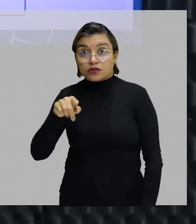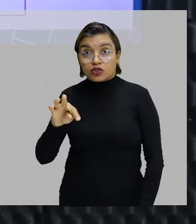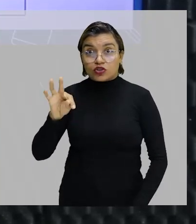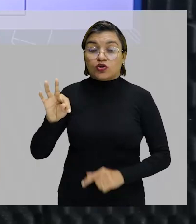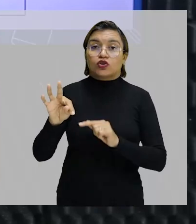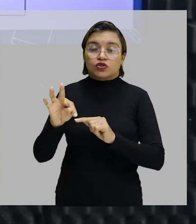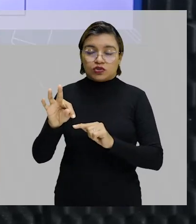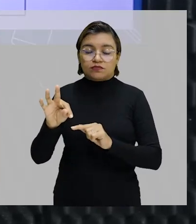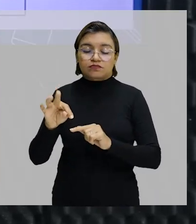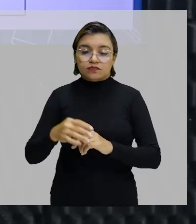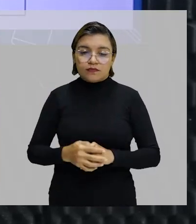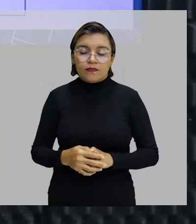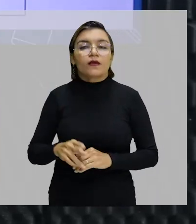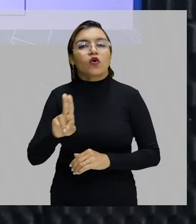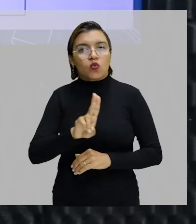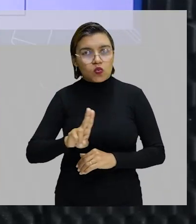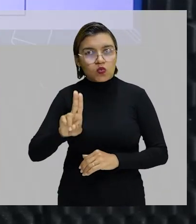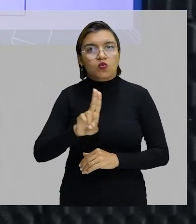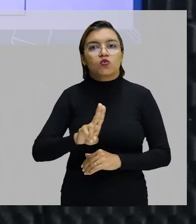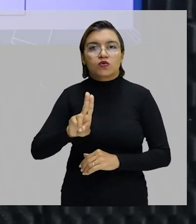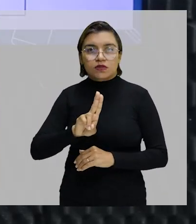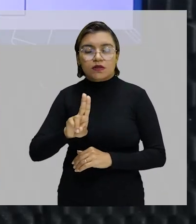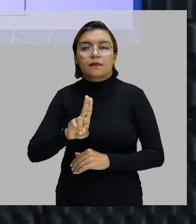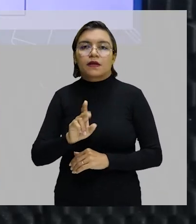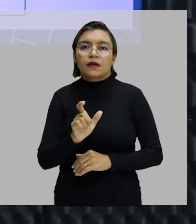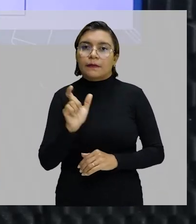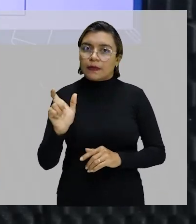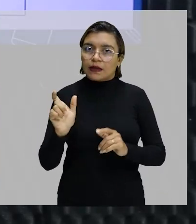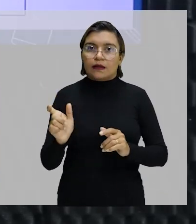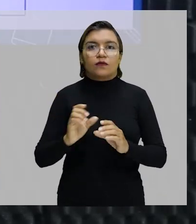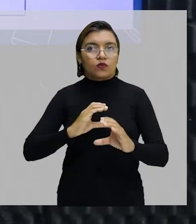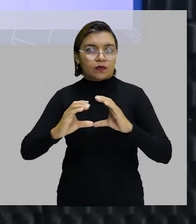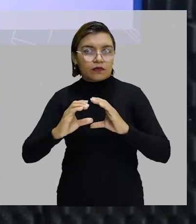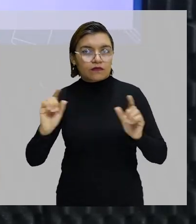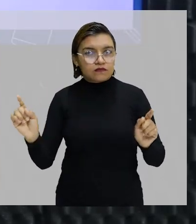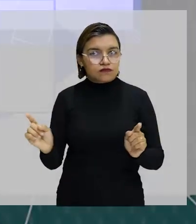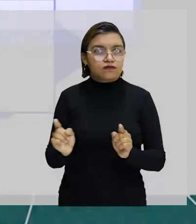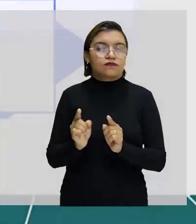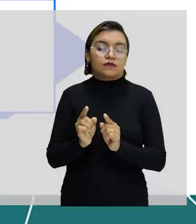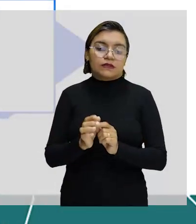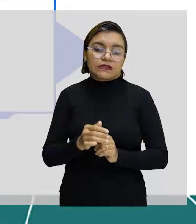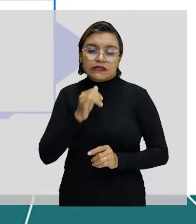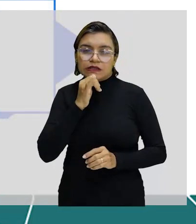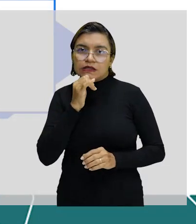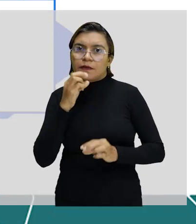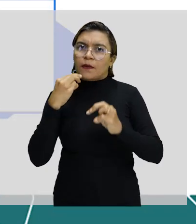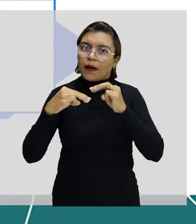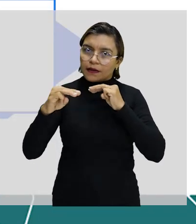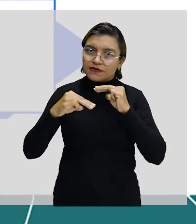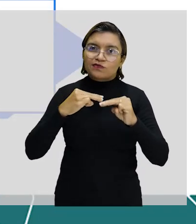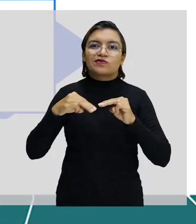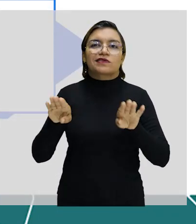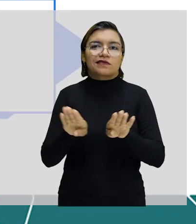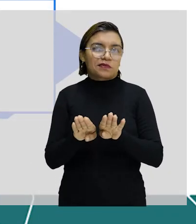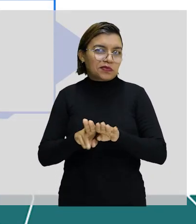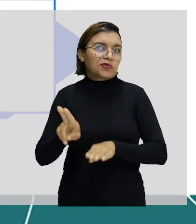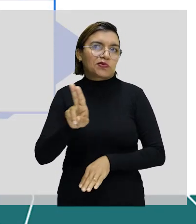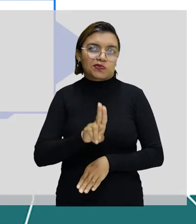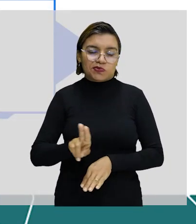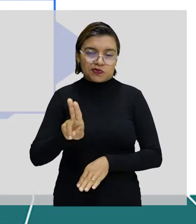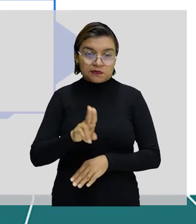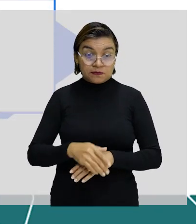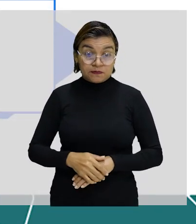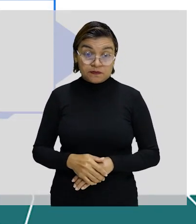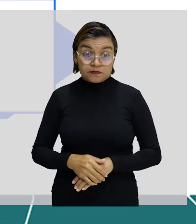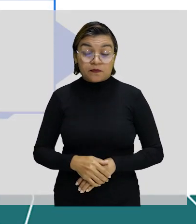de aceleração e redução no processo de comunicação. Tá? As músicas são um grande exemplo disso.